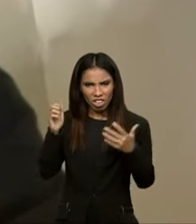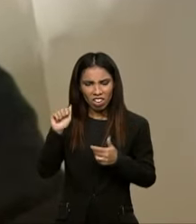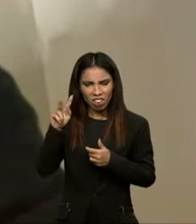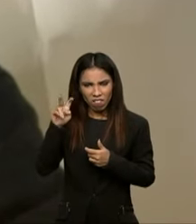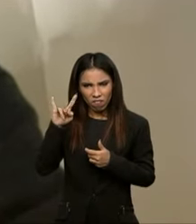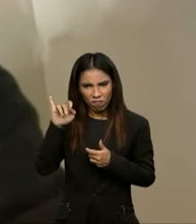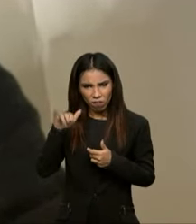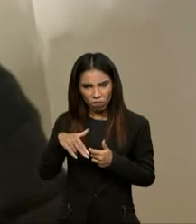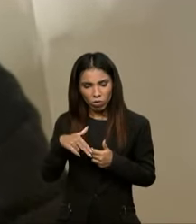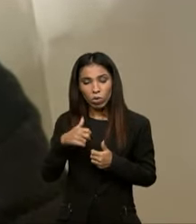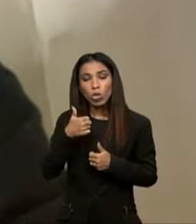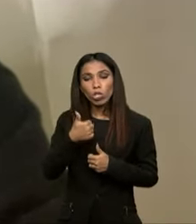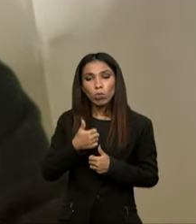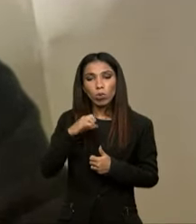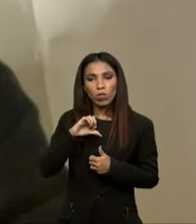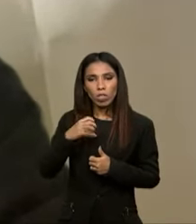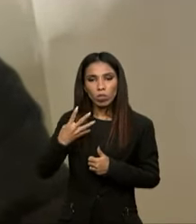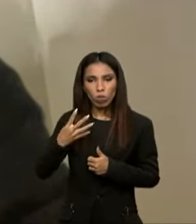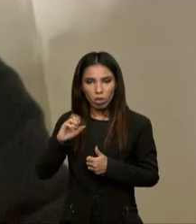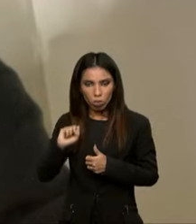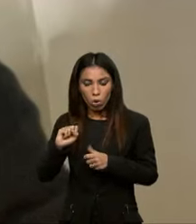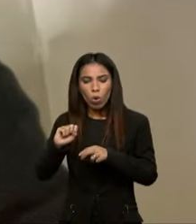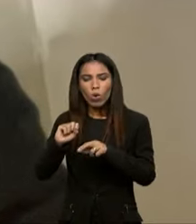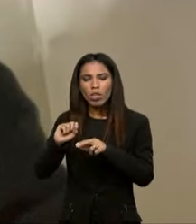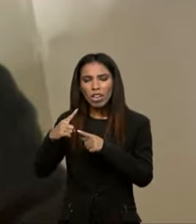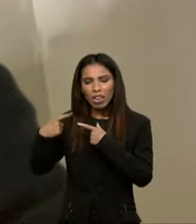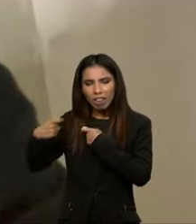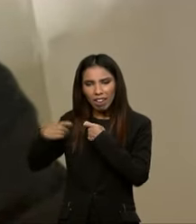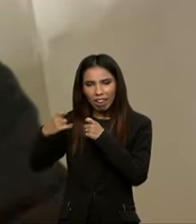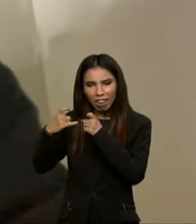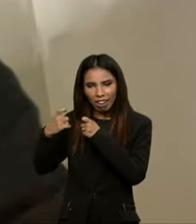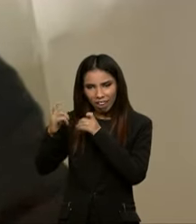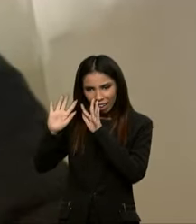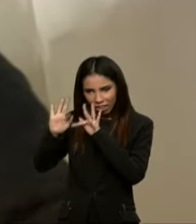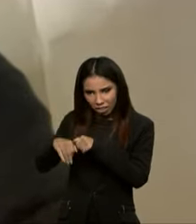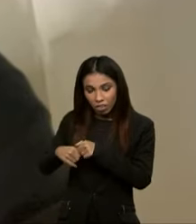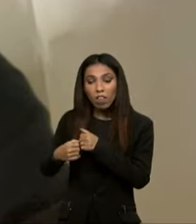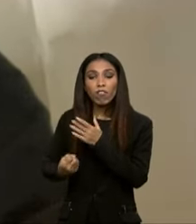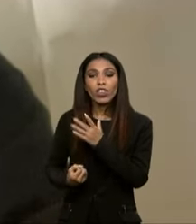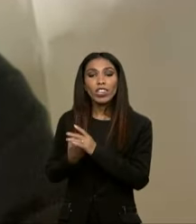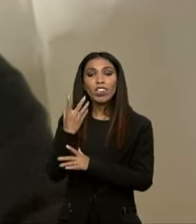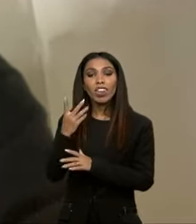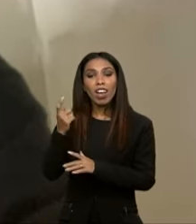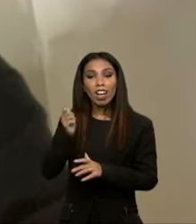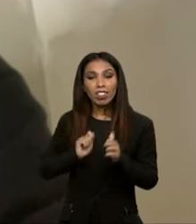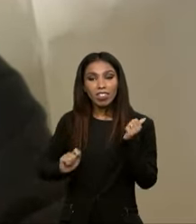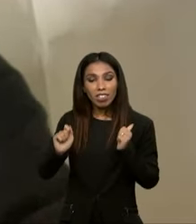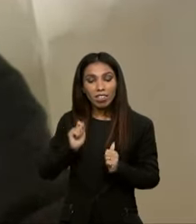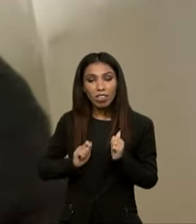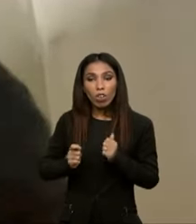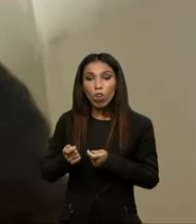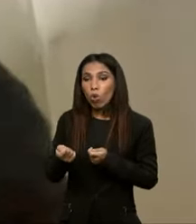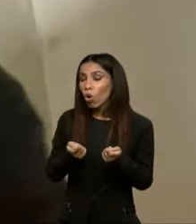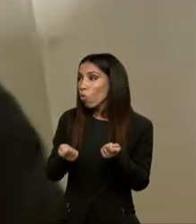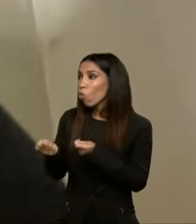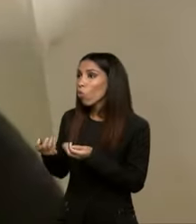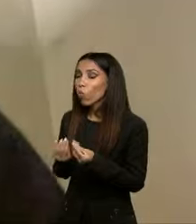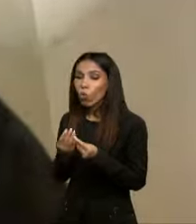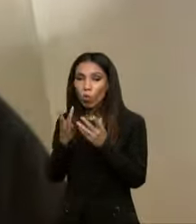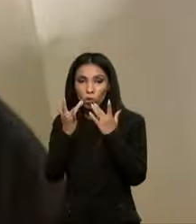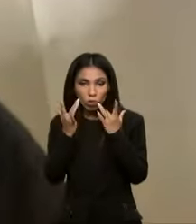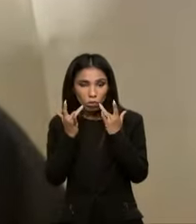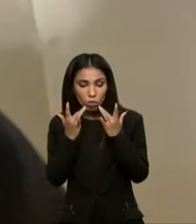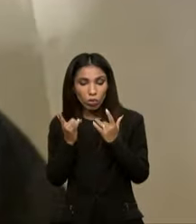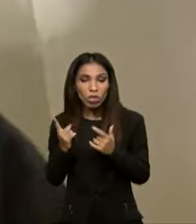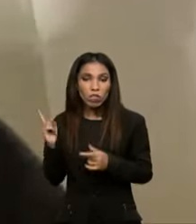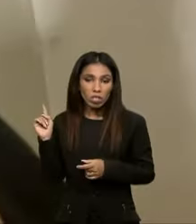pós-guerra de 1948... Esse festival ele foi criado pelos artistas e é um festival que regula o mercado teatral, porque você vai para lá